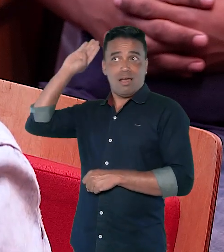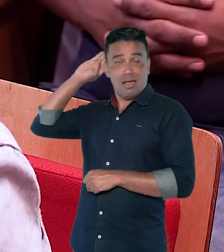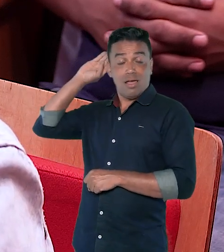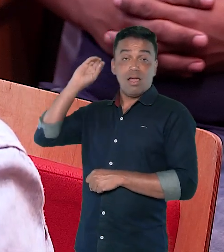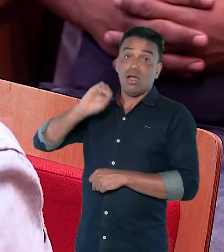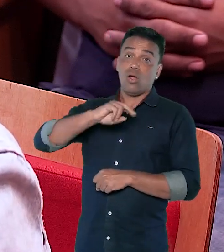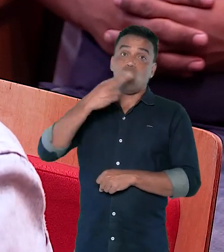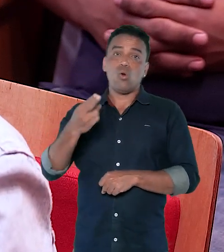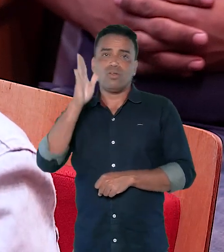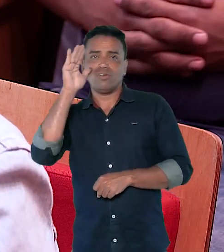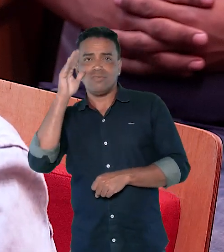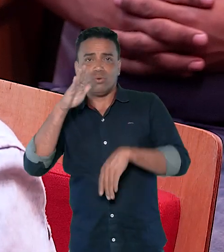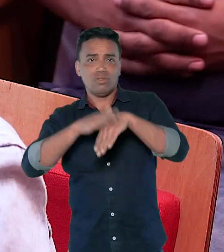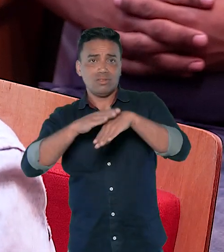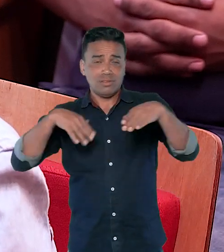como professor?